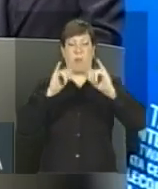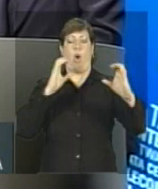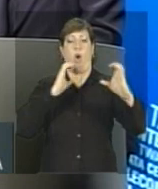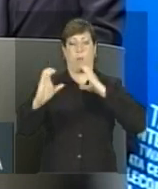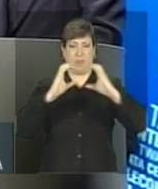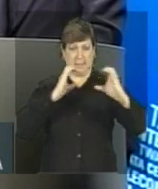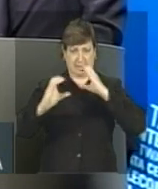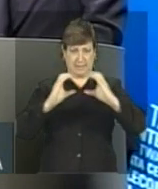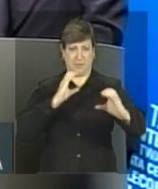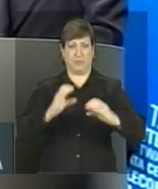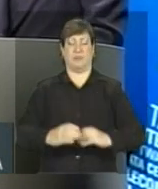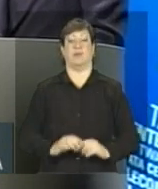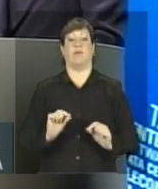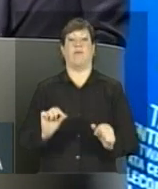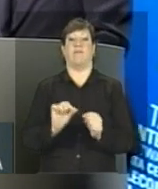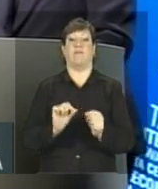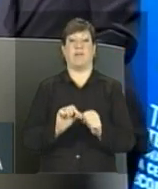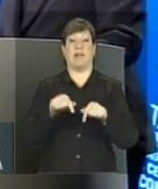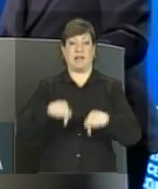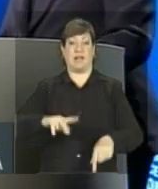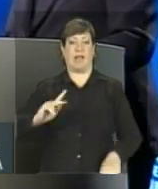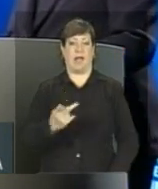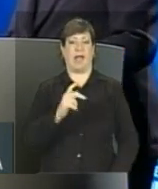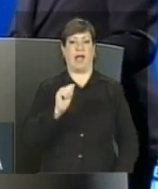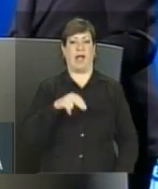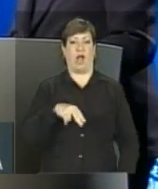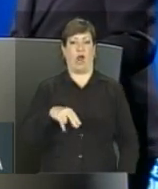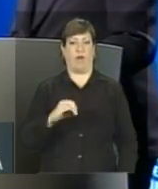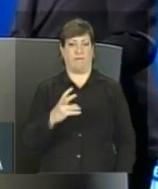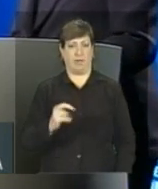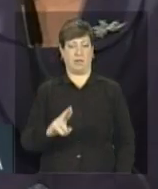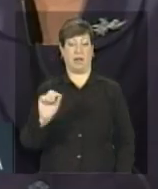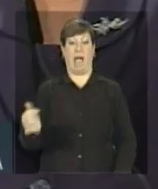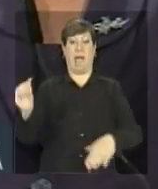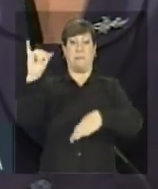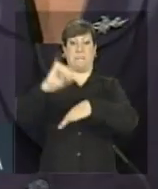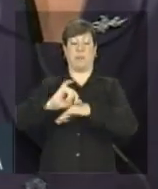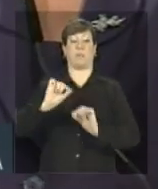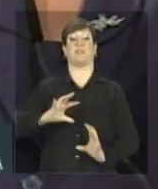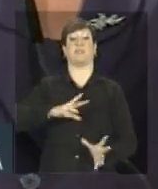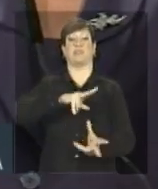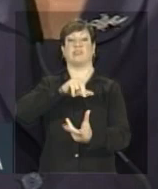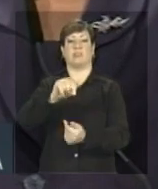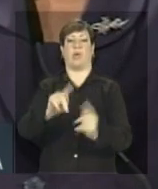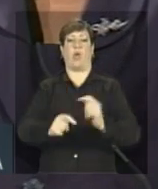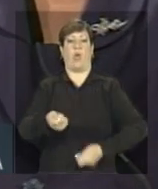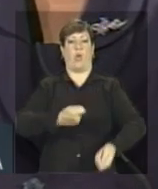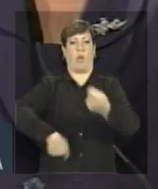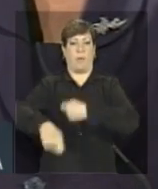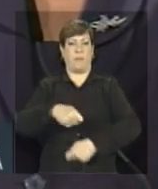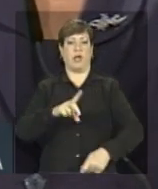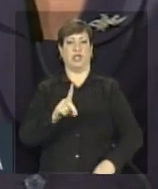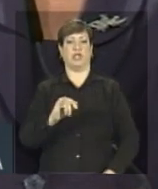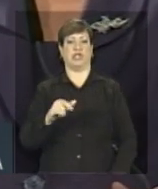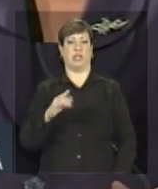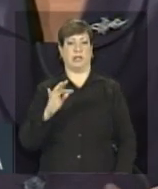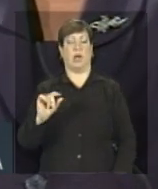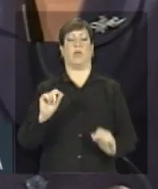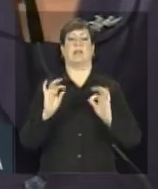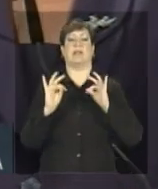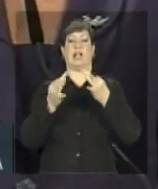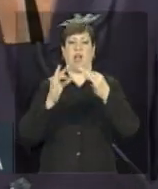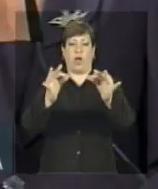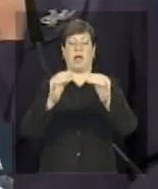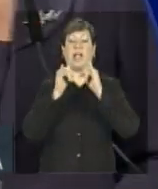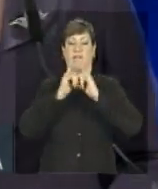comunicação, que faz de Hanover a capital mundial da economia digital, da